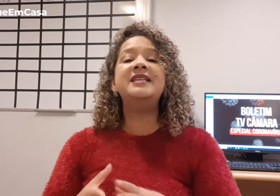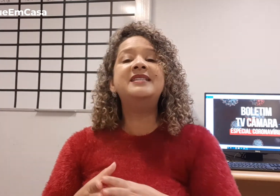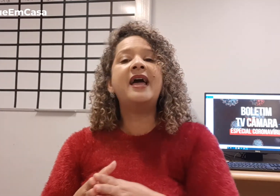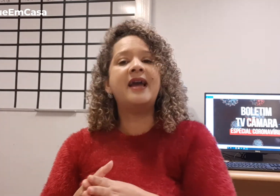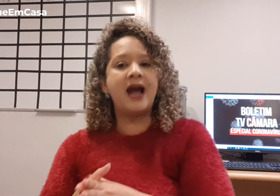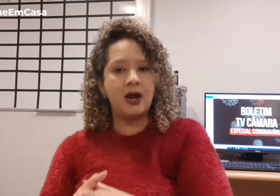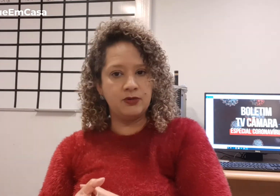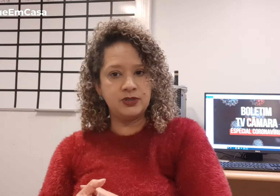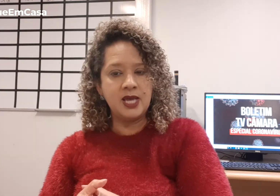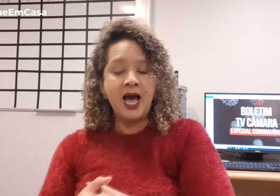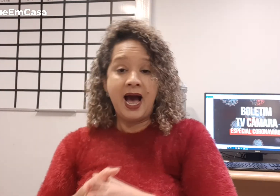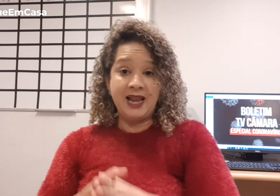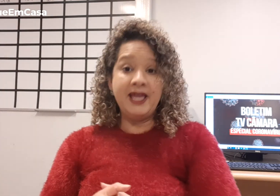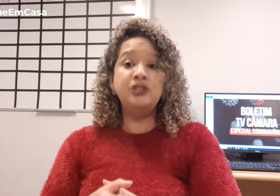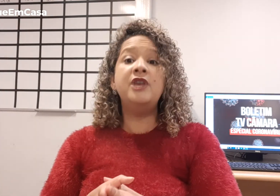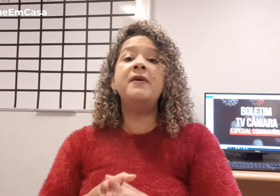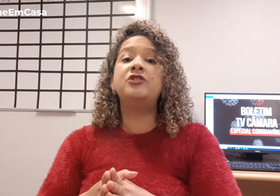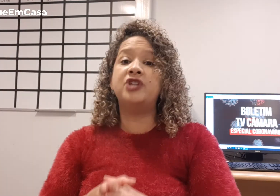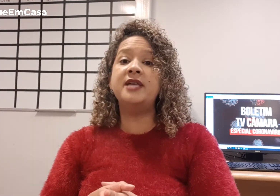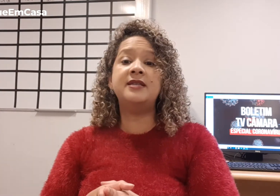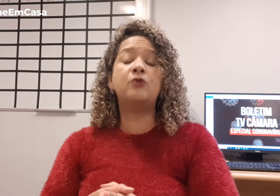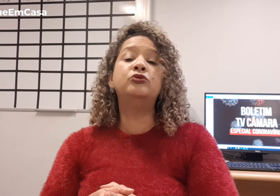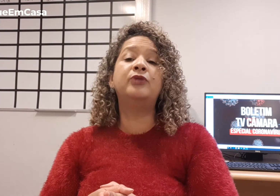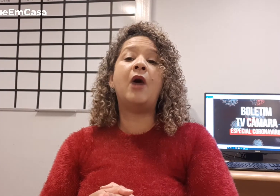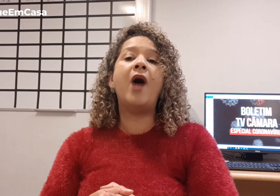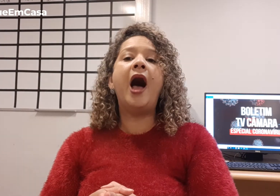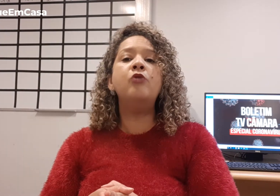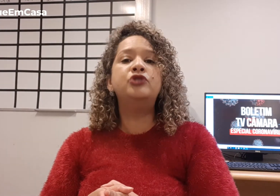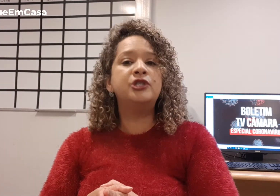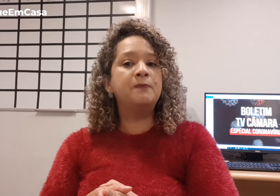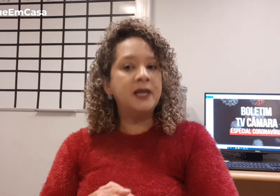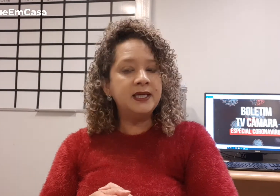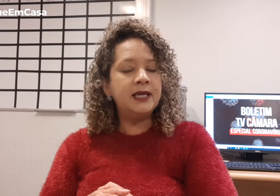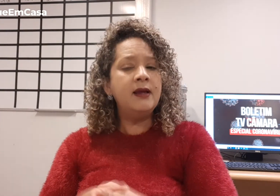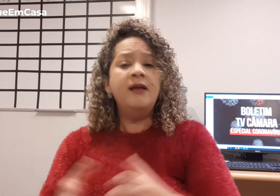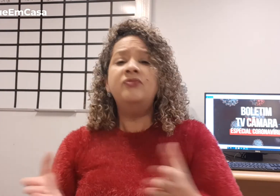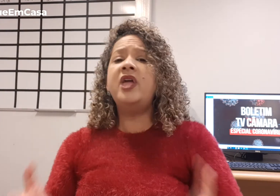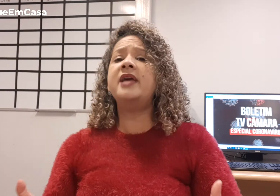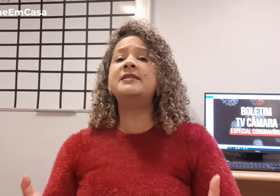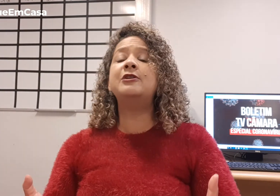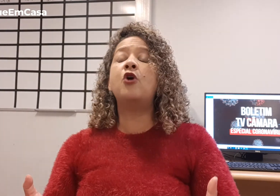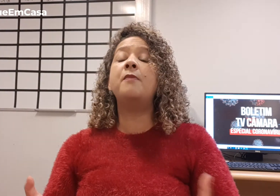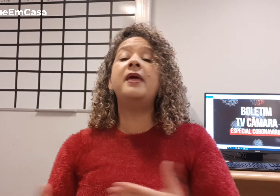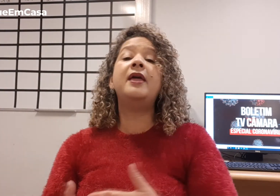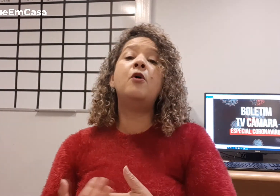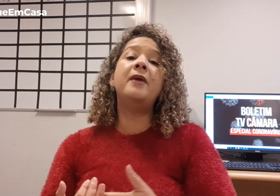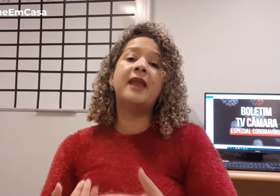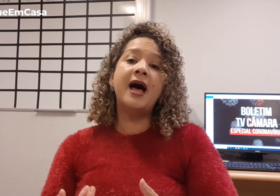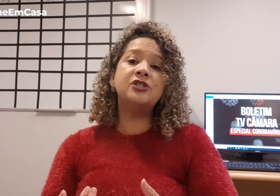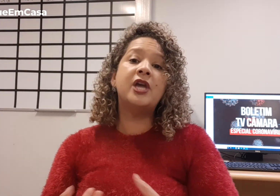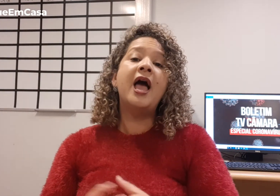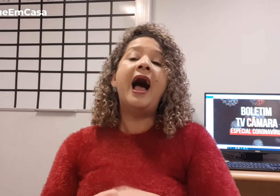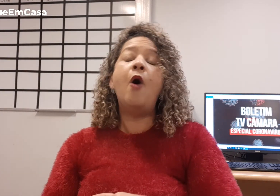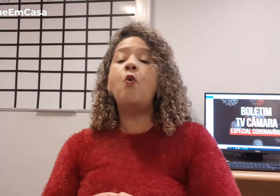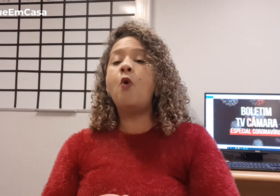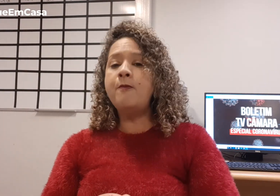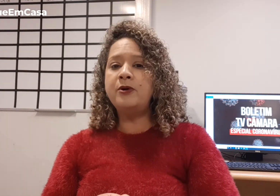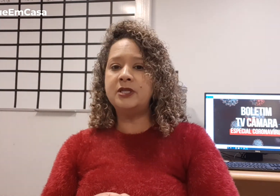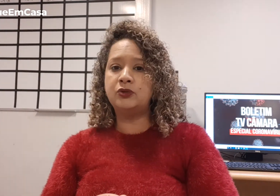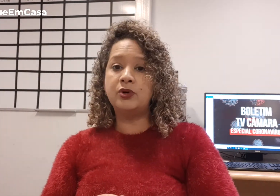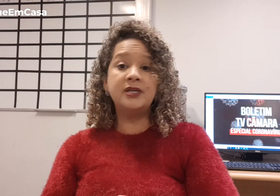Socini e Zé Carlos. A Lei de Emergência Cultural Aldir Blanc tem esse nome em homenagem